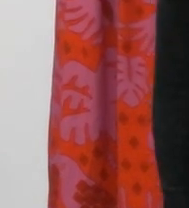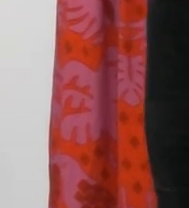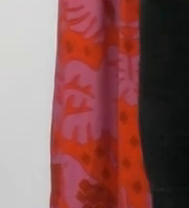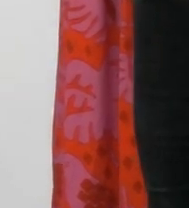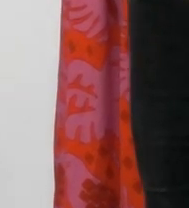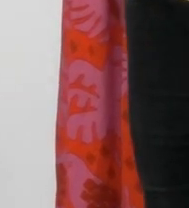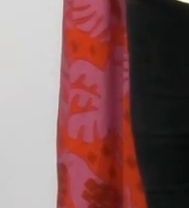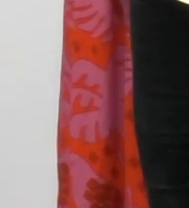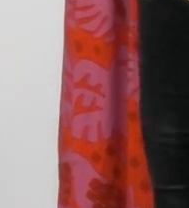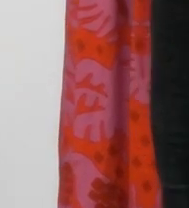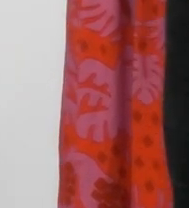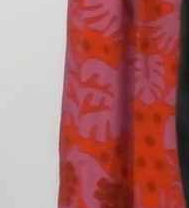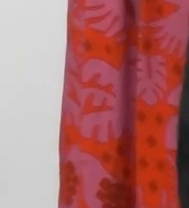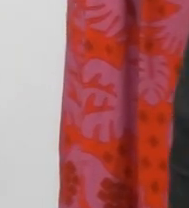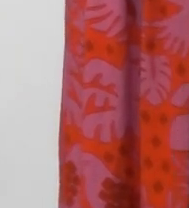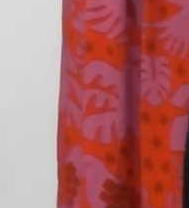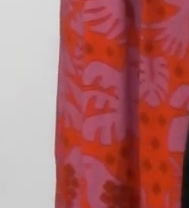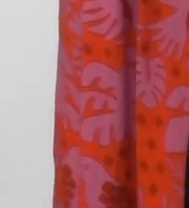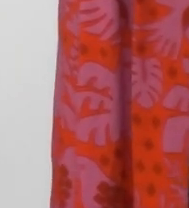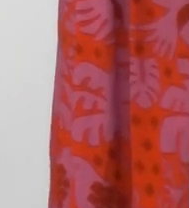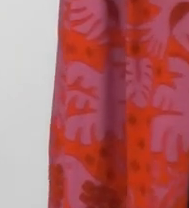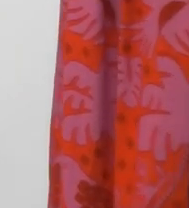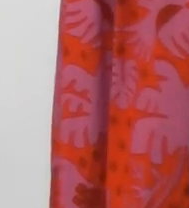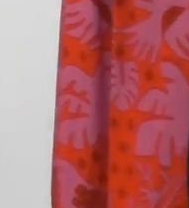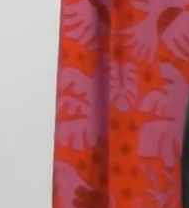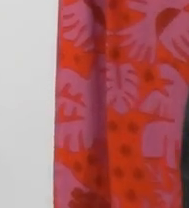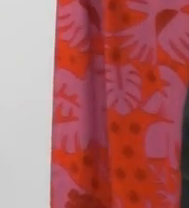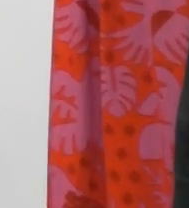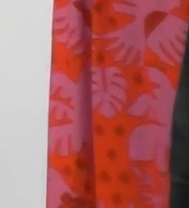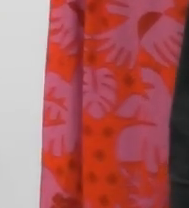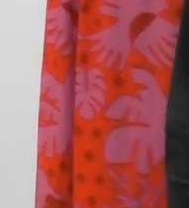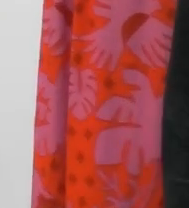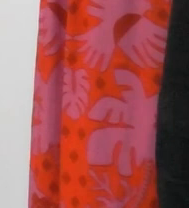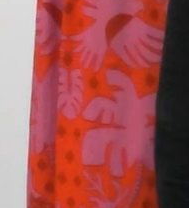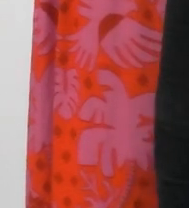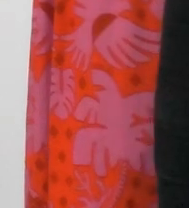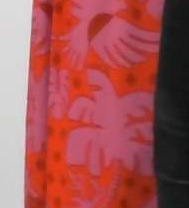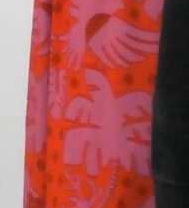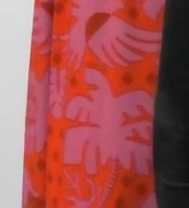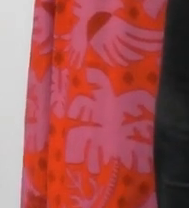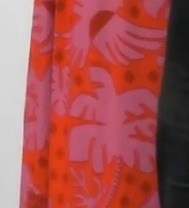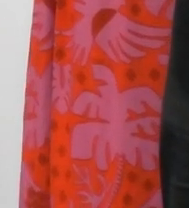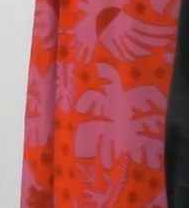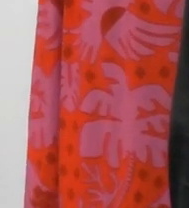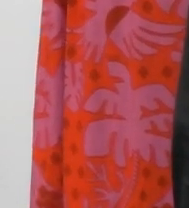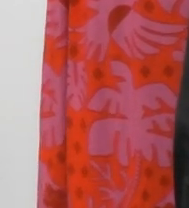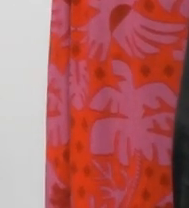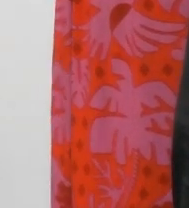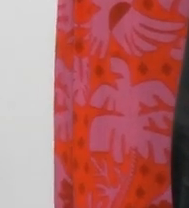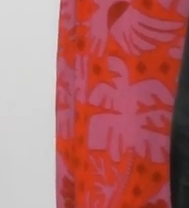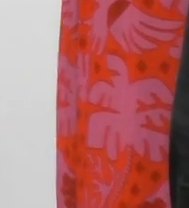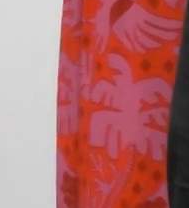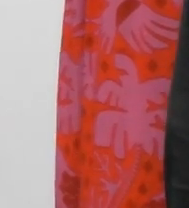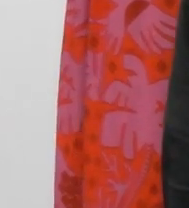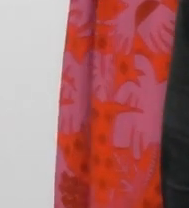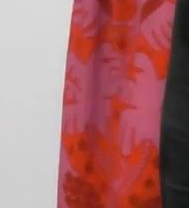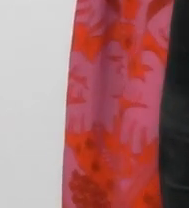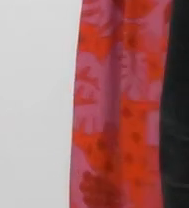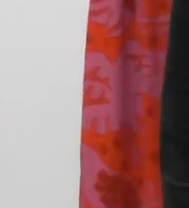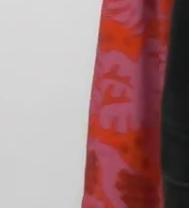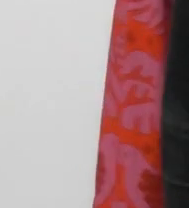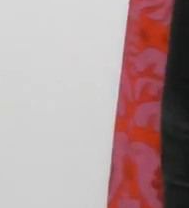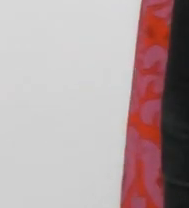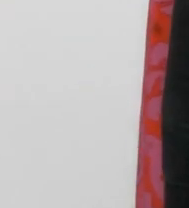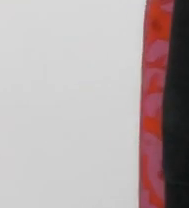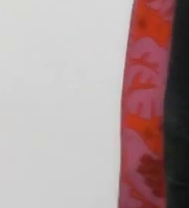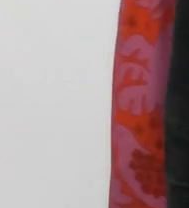dizendo que eu ia fazer um fatiamento que essa é uma audiência que tem o propósito de olhar a realidade do hoje do que a senhora tá trazendo mas também uma